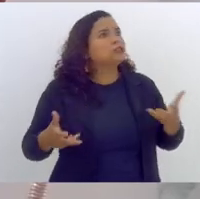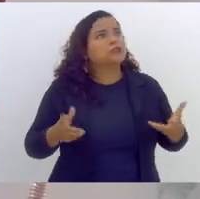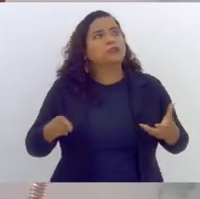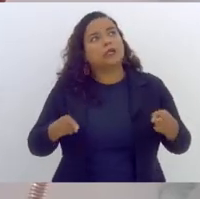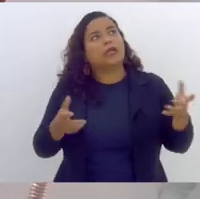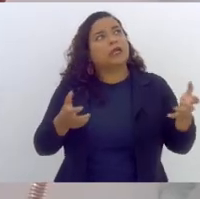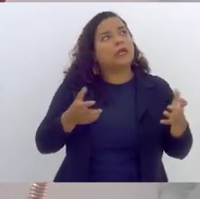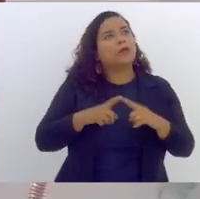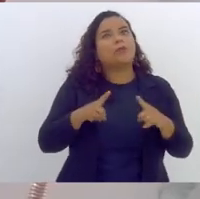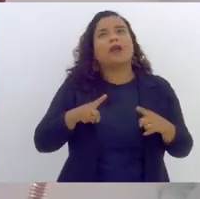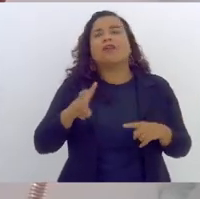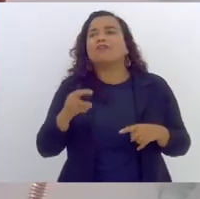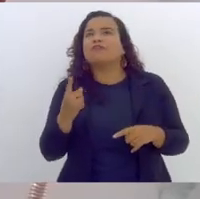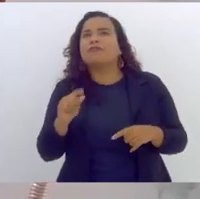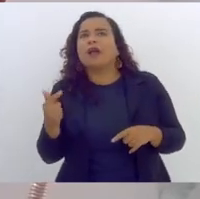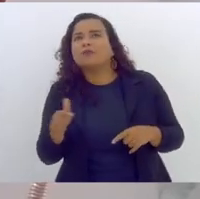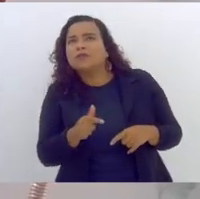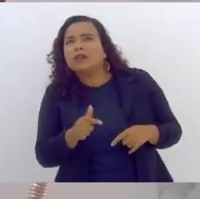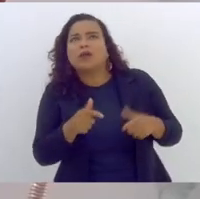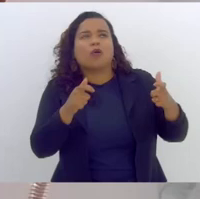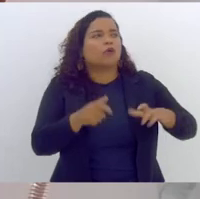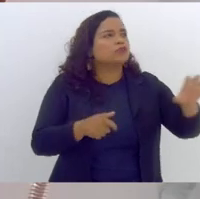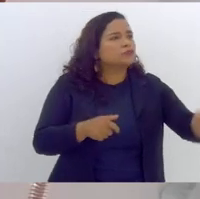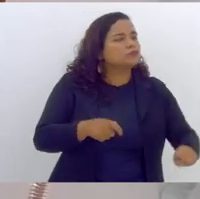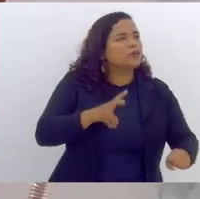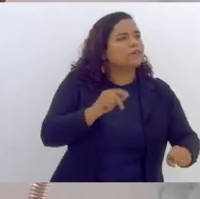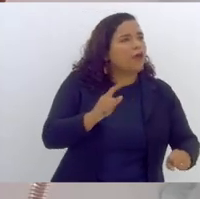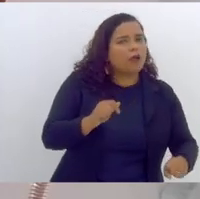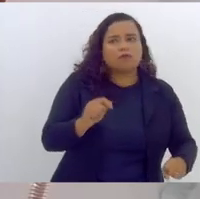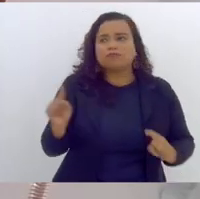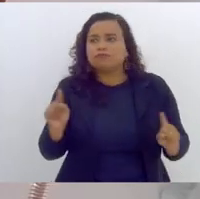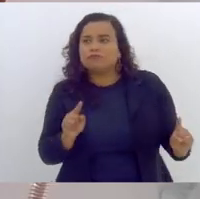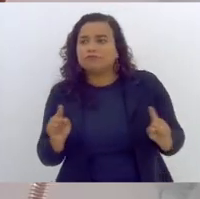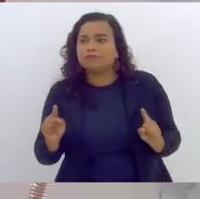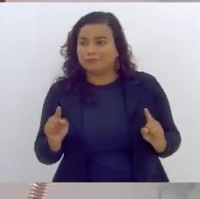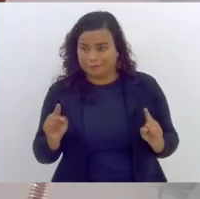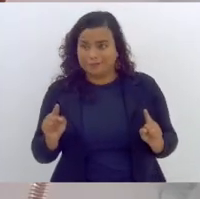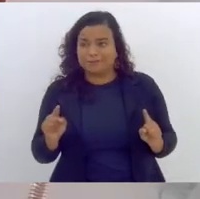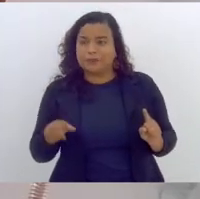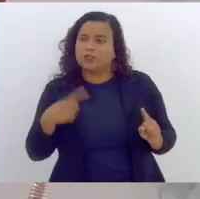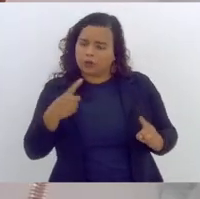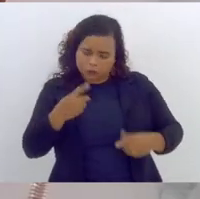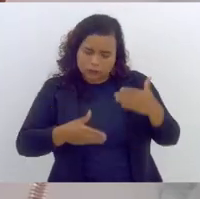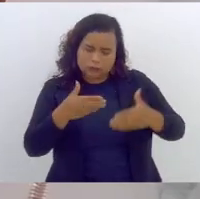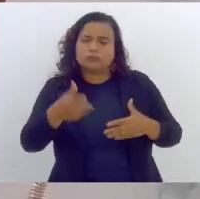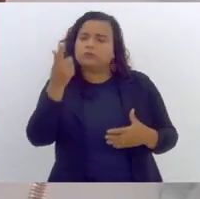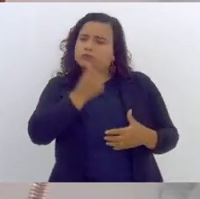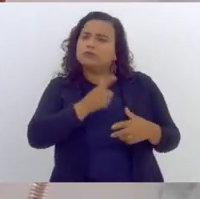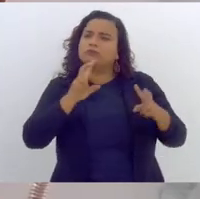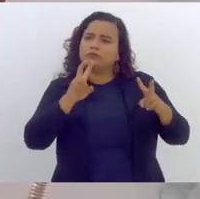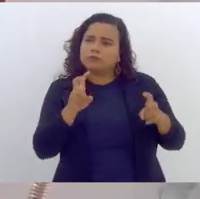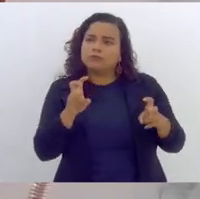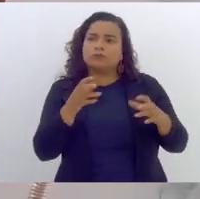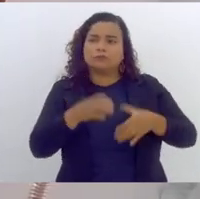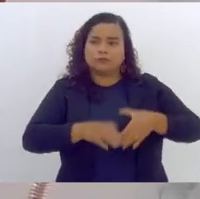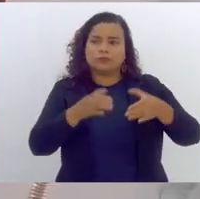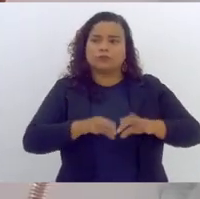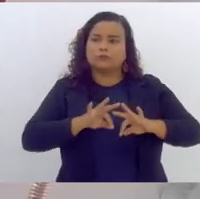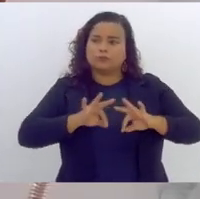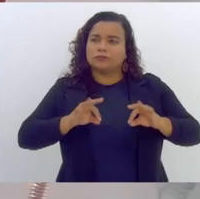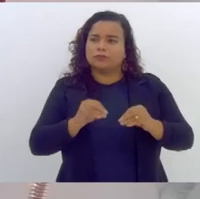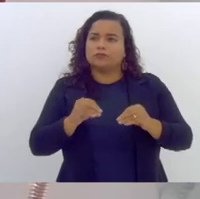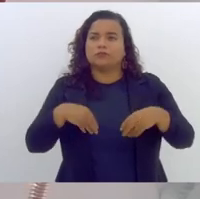quer mas não tem vaga onde a gente vai buscar as vagas porque a gente tá conseguindo avançar em relação a todos os concursos